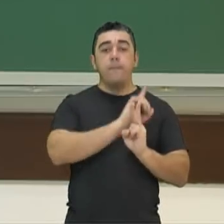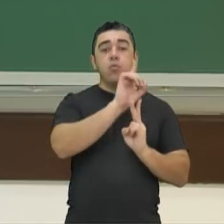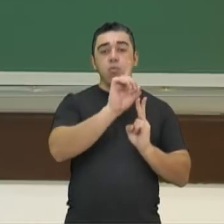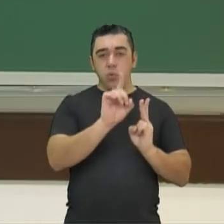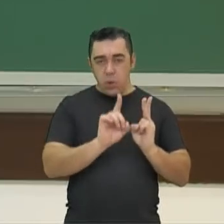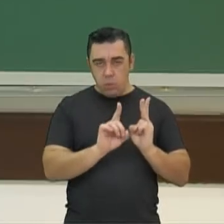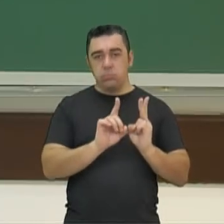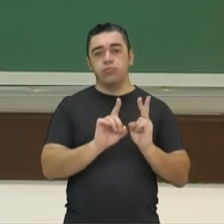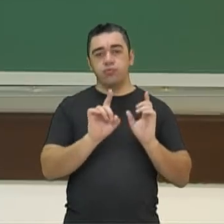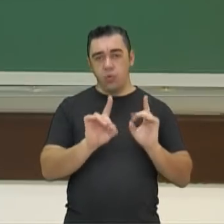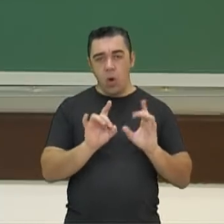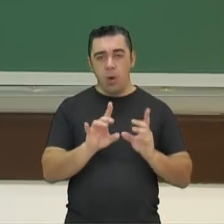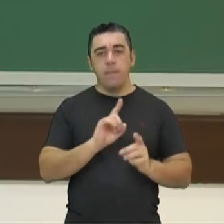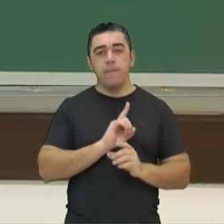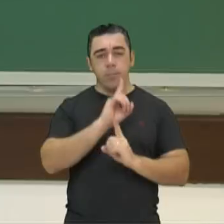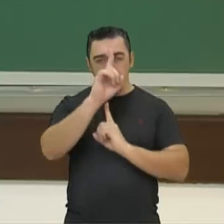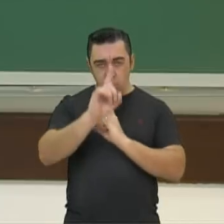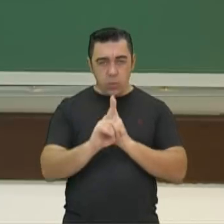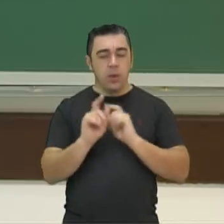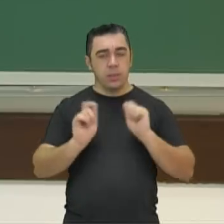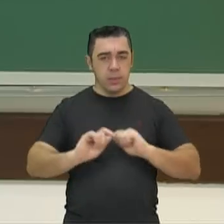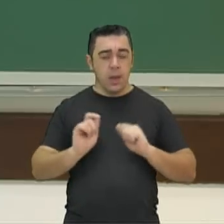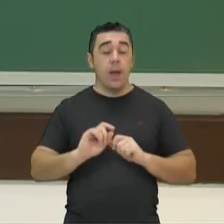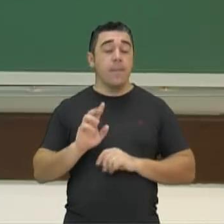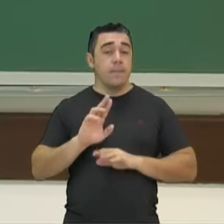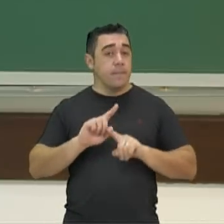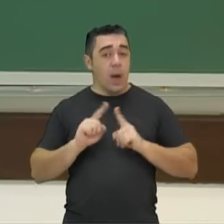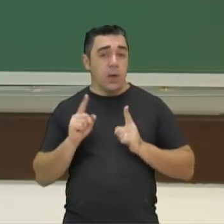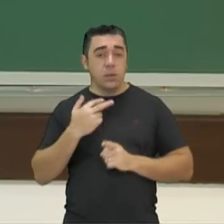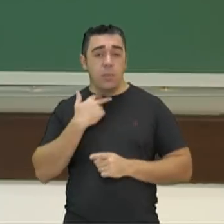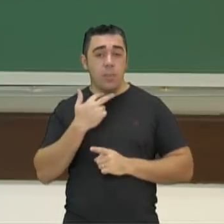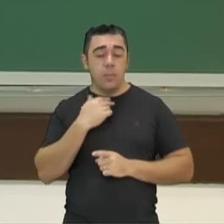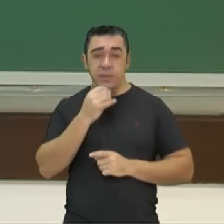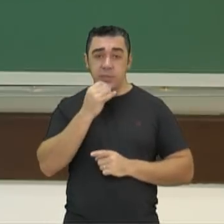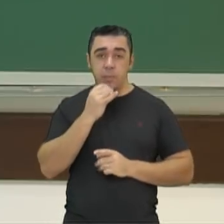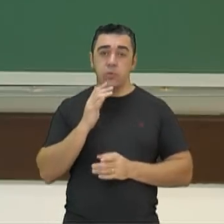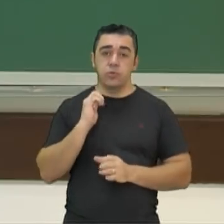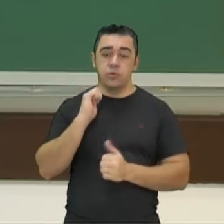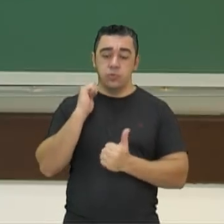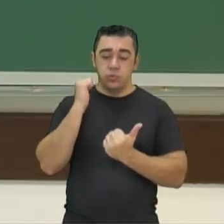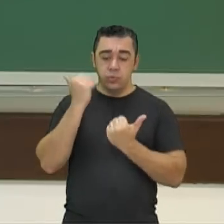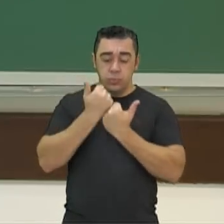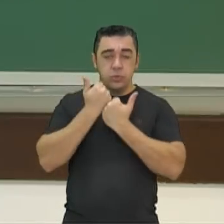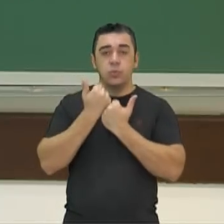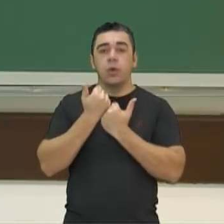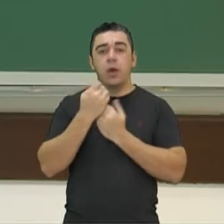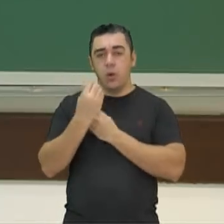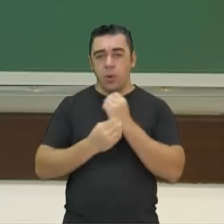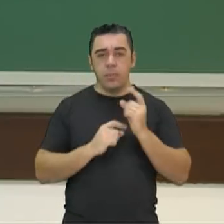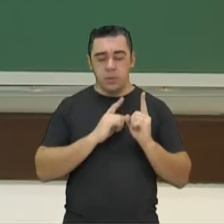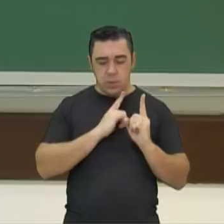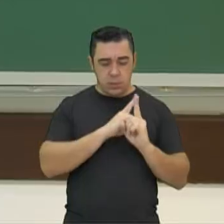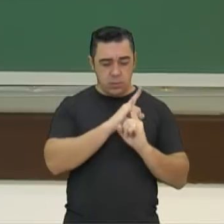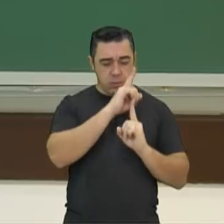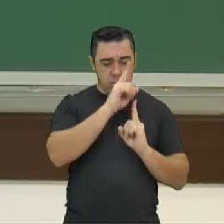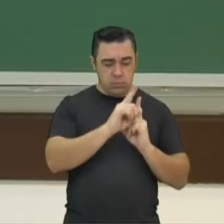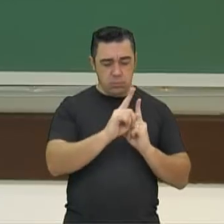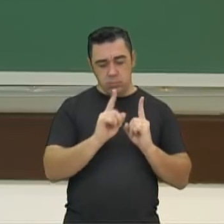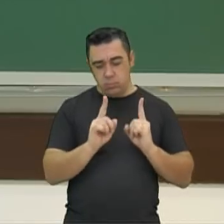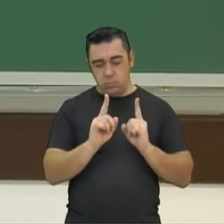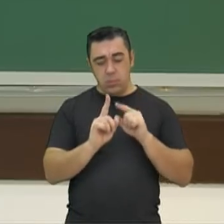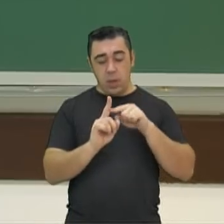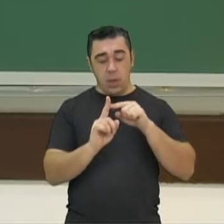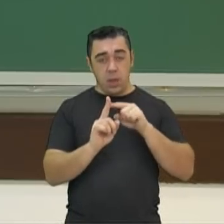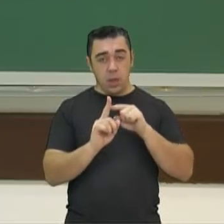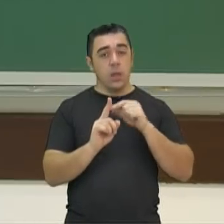por cima, caiu numa casa vazia, não capturou nenhuma das 2. Então, às vezes tem um rei ali, você achando que vai ganhar o jogo, ele passou por cima e não